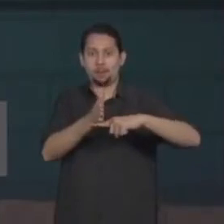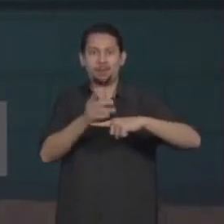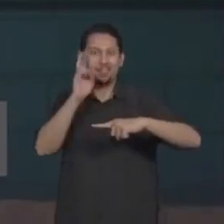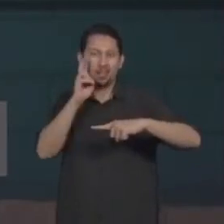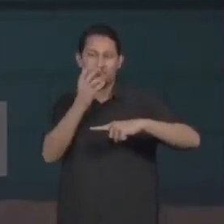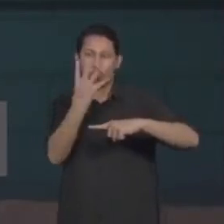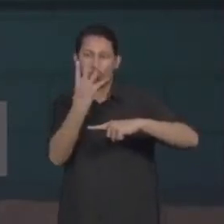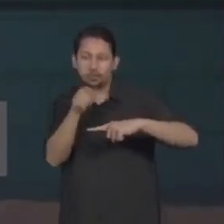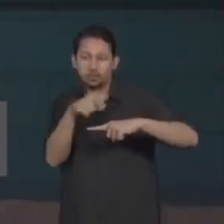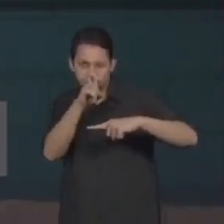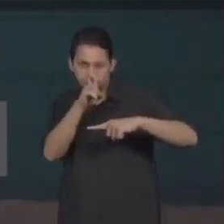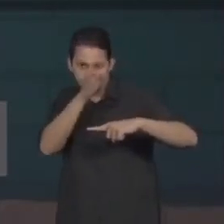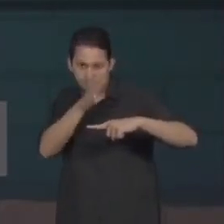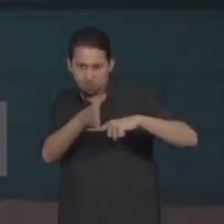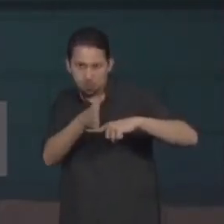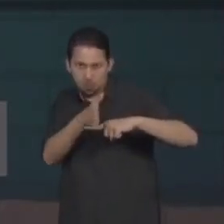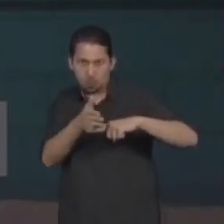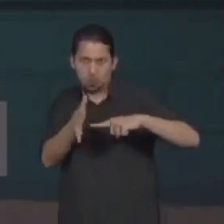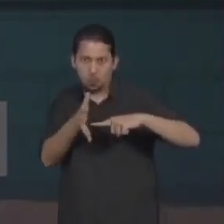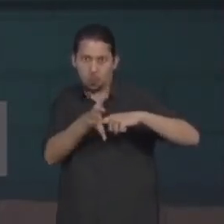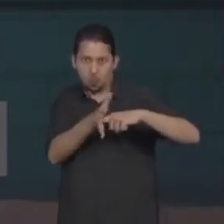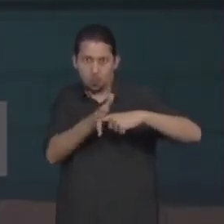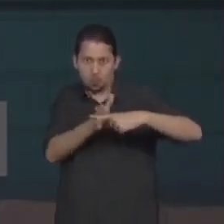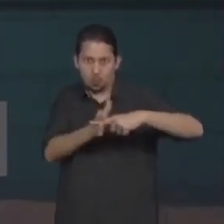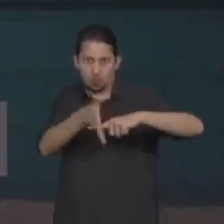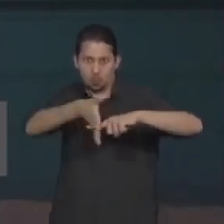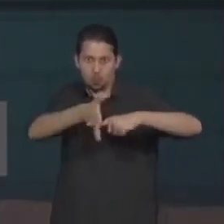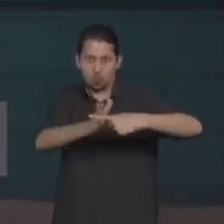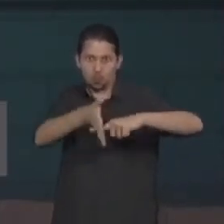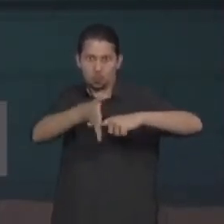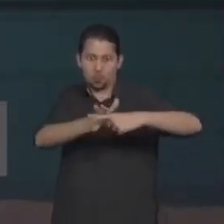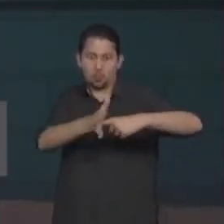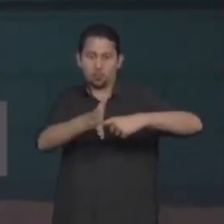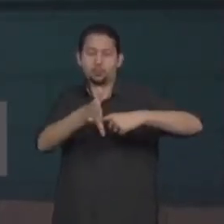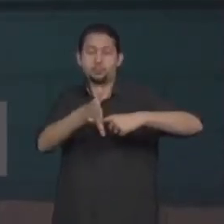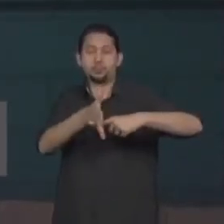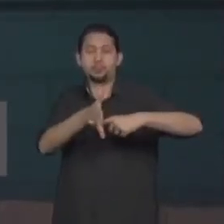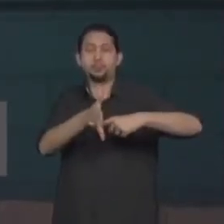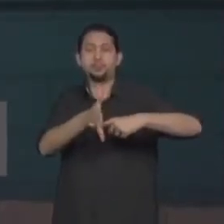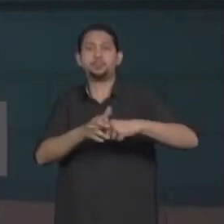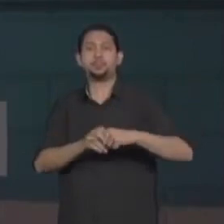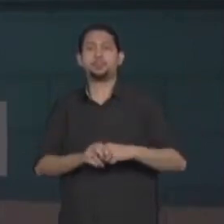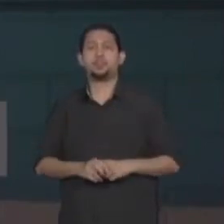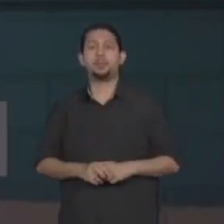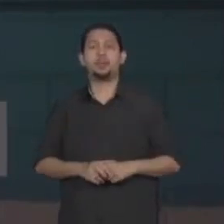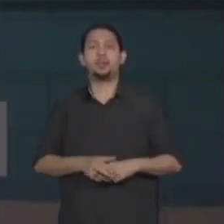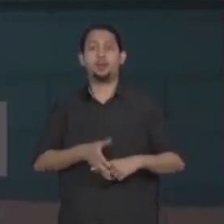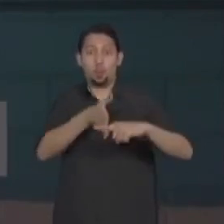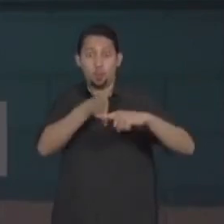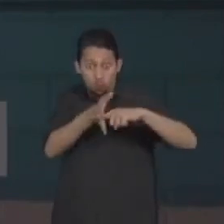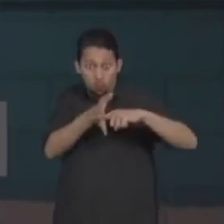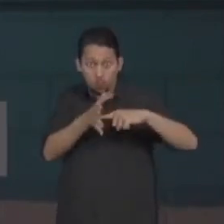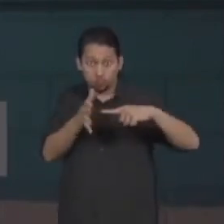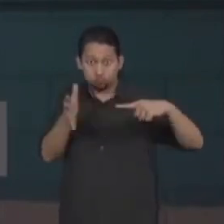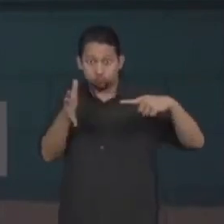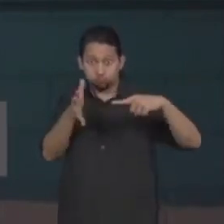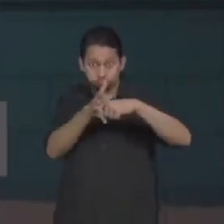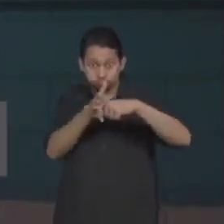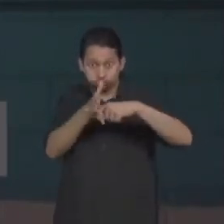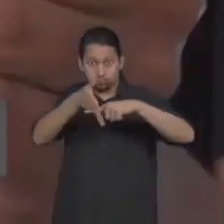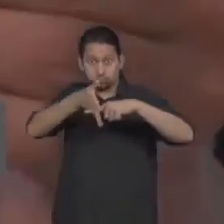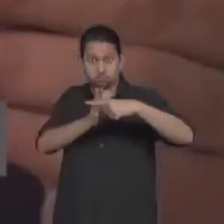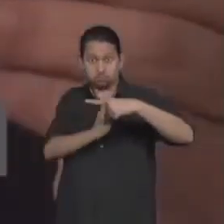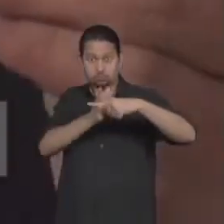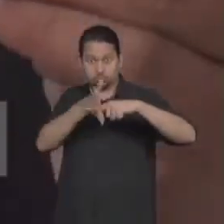4,5 que eu pedi para vocês marcarem? O 9, o meio, 9 centímetros, 4 centímetros e meio. Vou posicionar essa polia